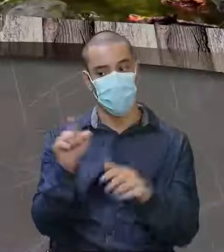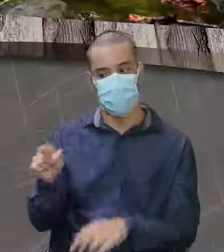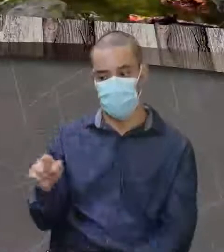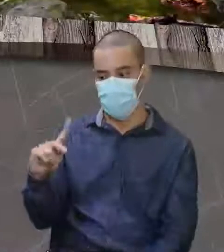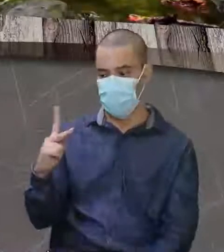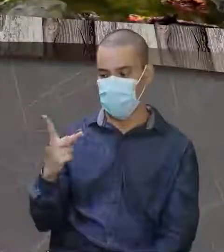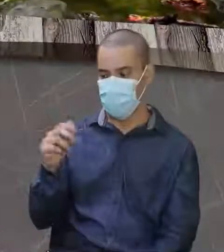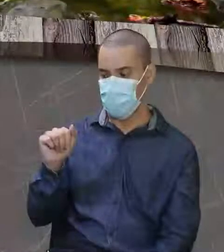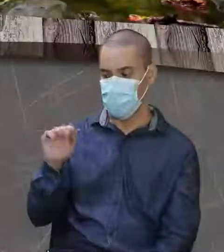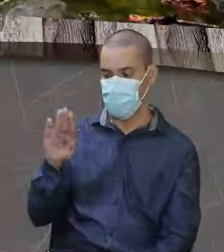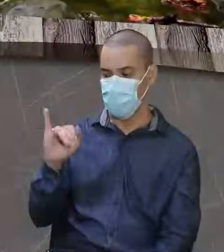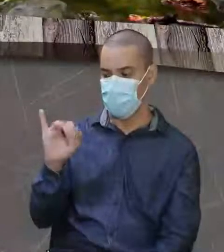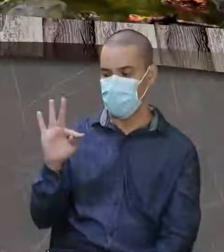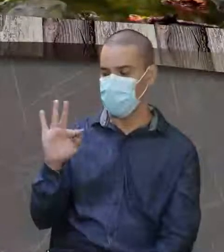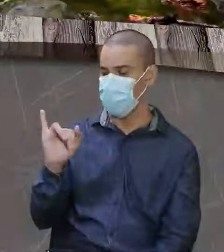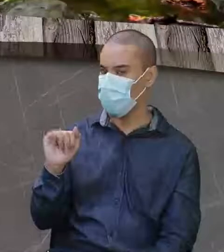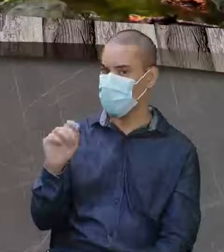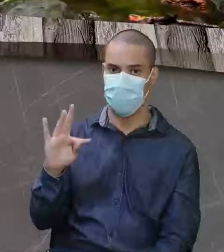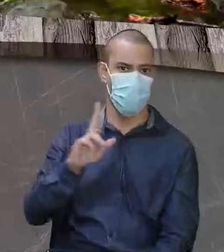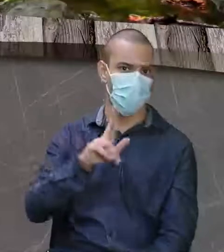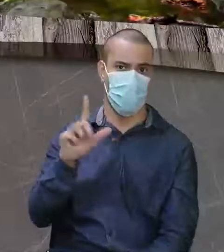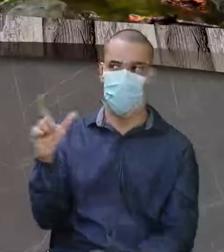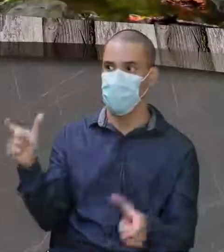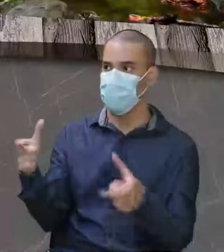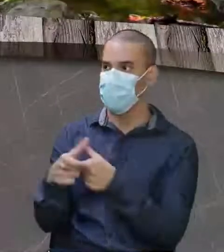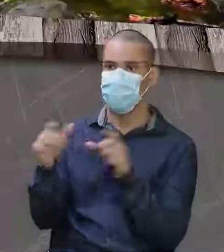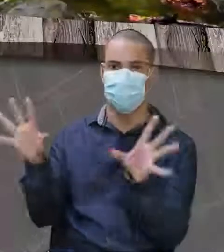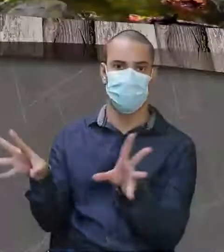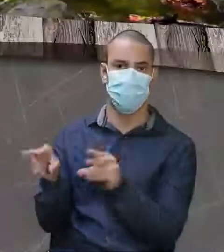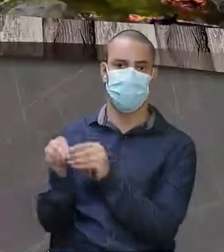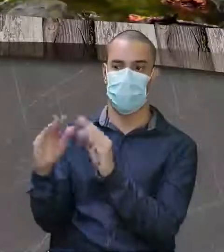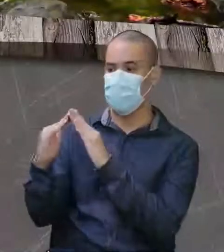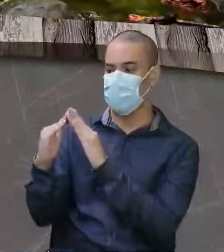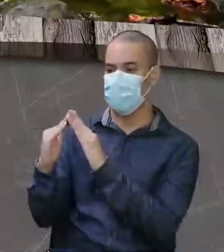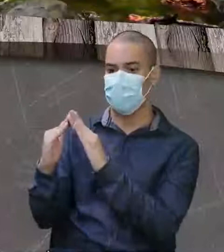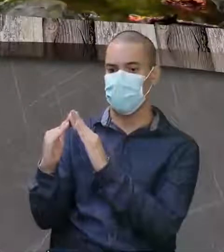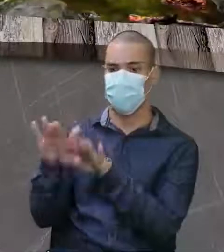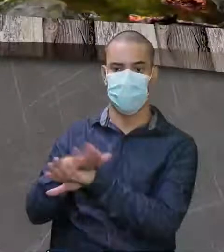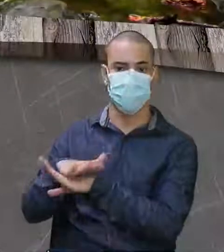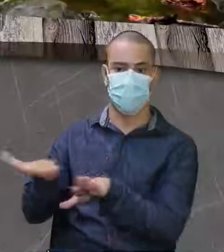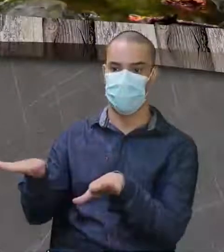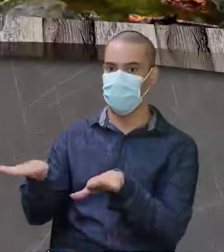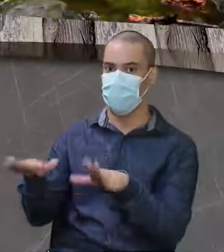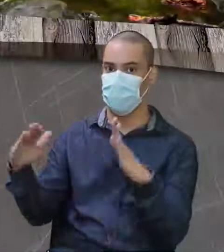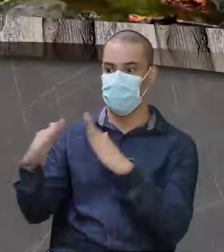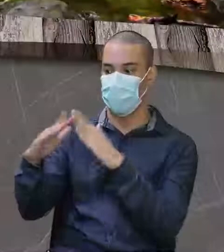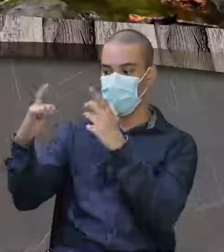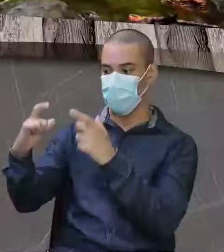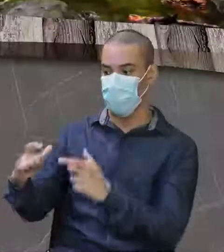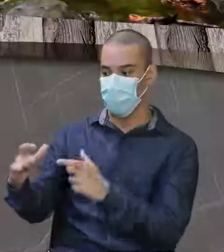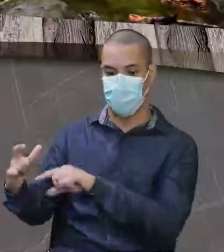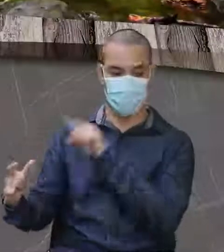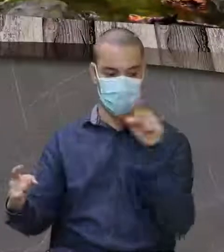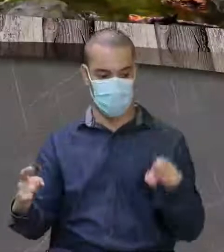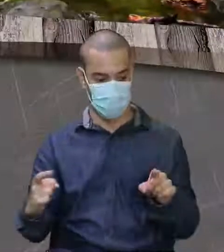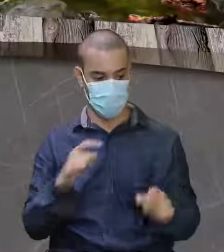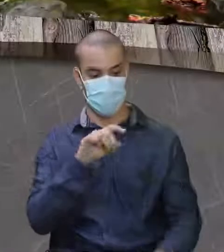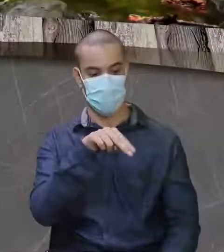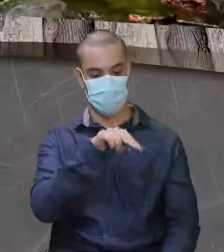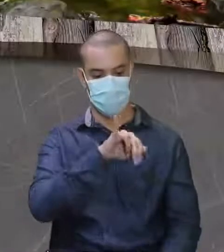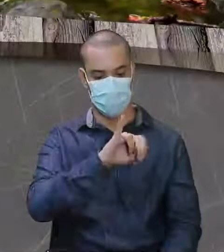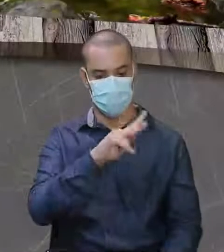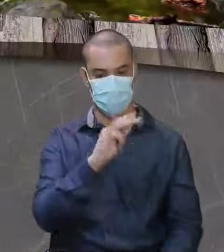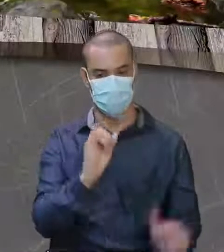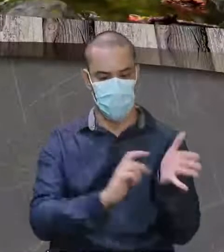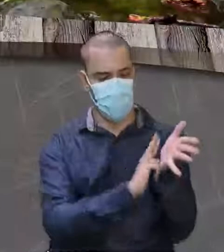é a casa do indivíduo e, claro, os fatores que estão inerentes a isso, que estão altamente ligados à questão